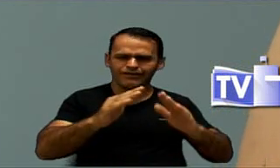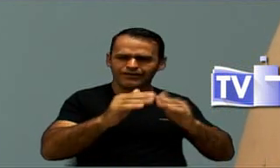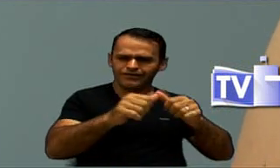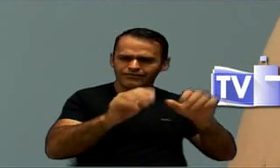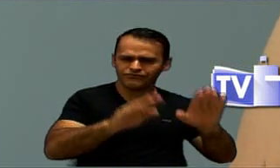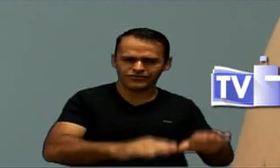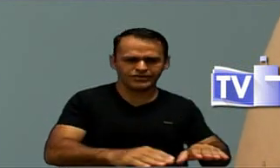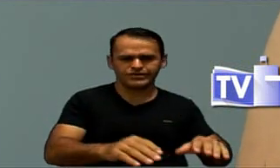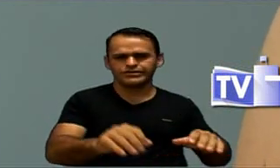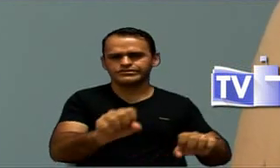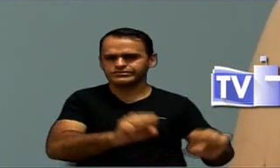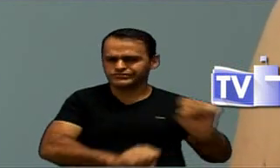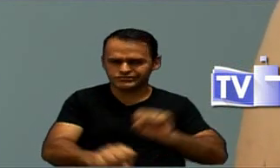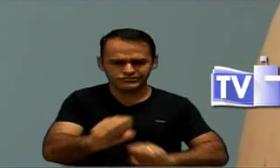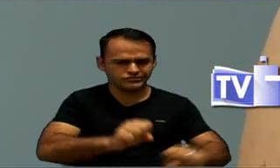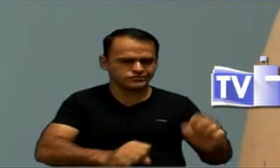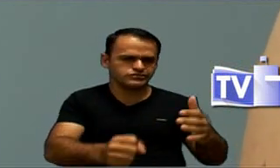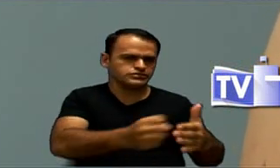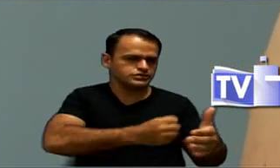por mulher. Tá?